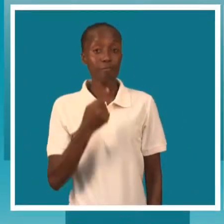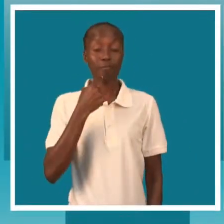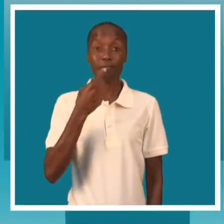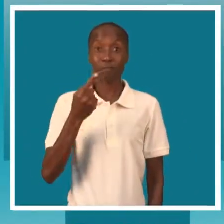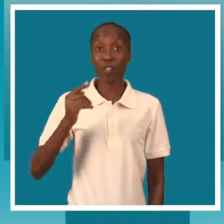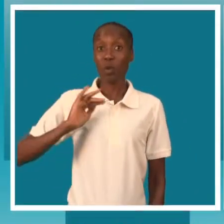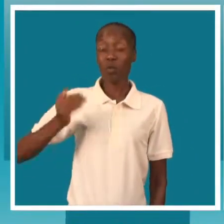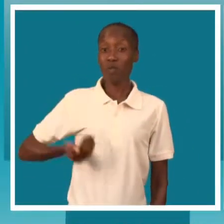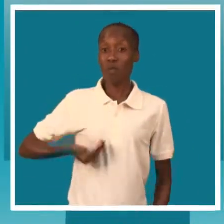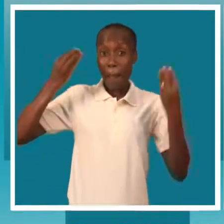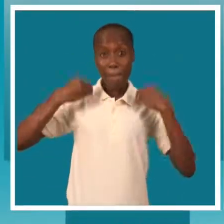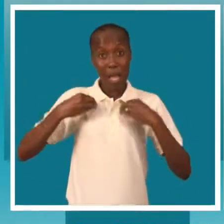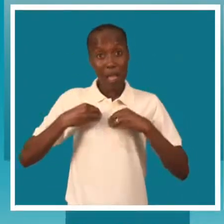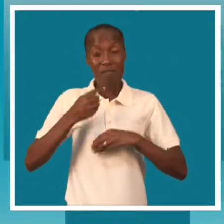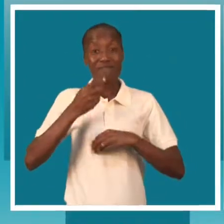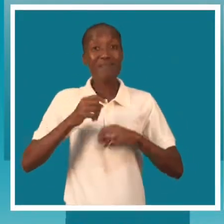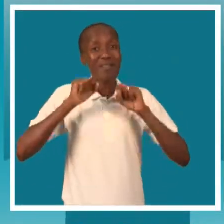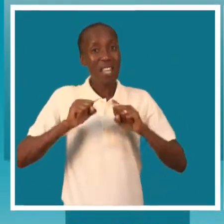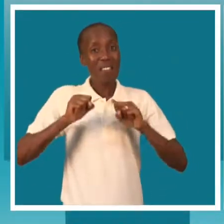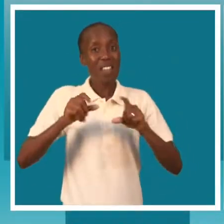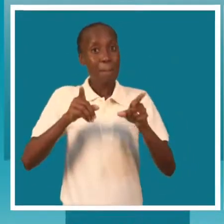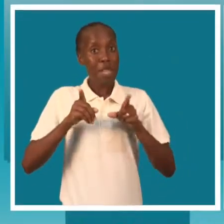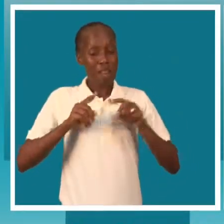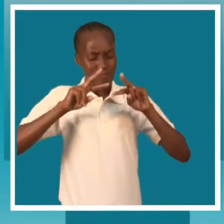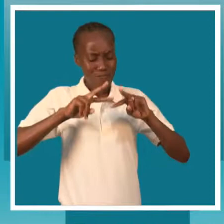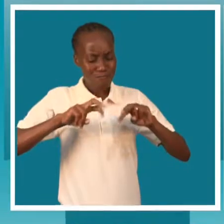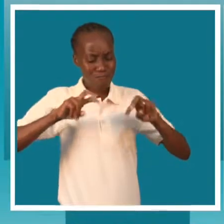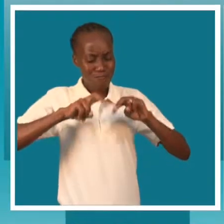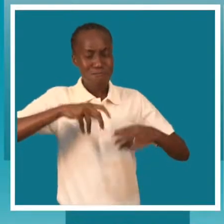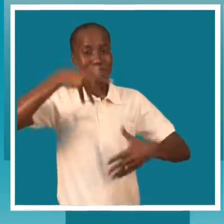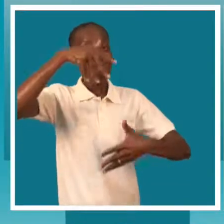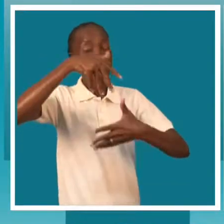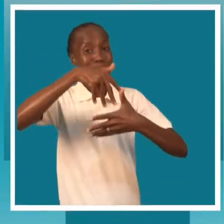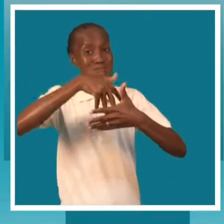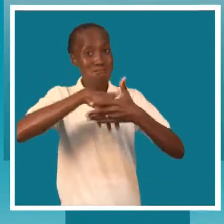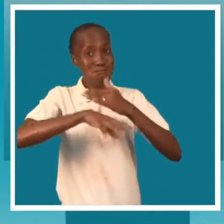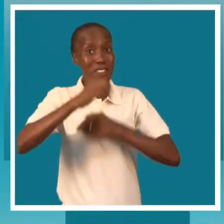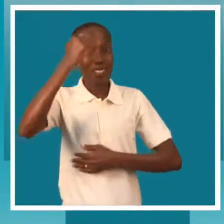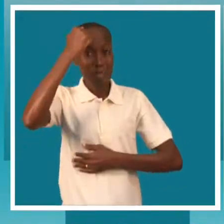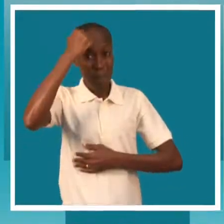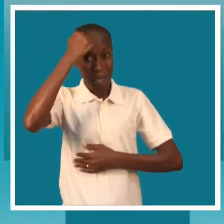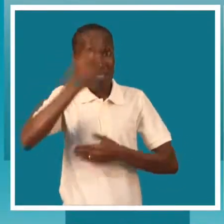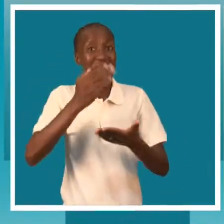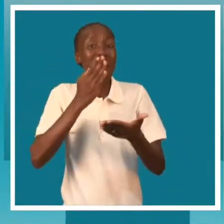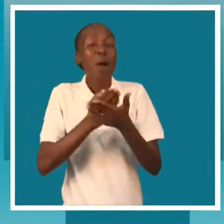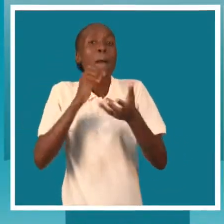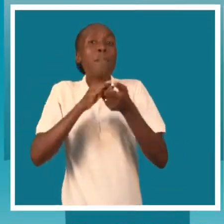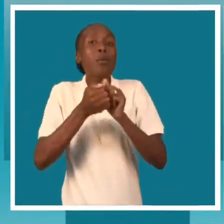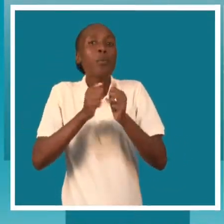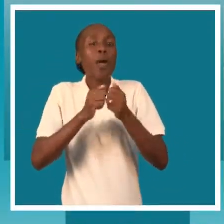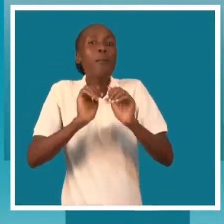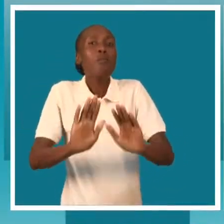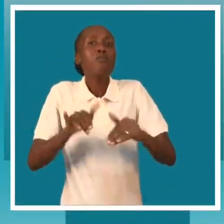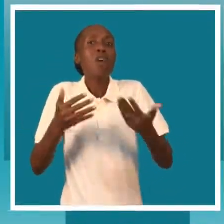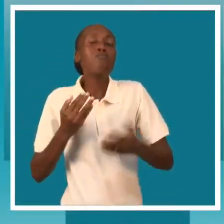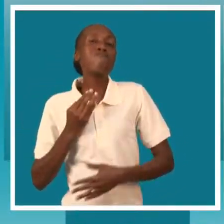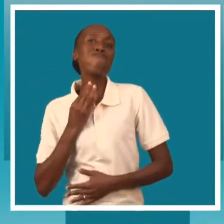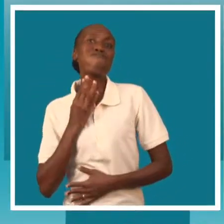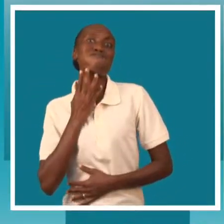Cleida, Lúcia Janota deve ser submetida a exames para se descobrir as reais